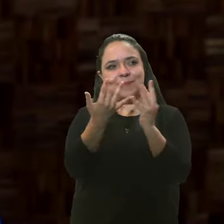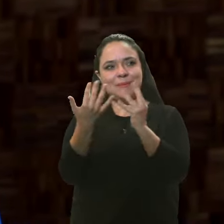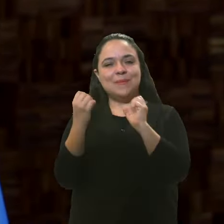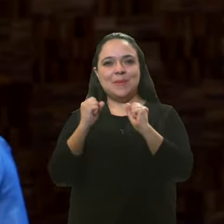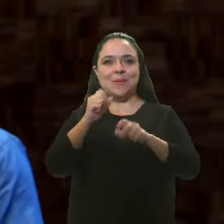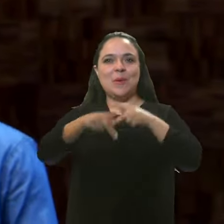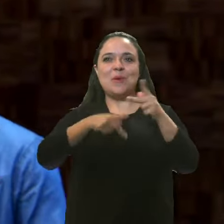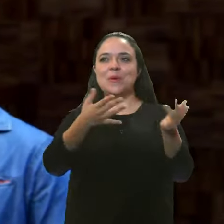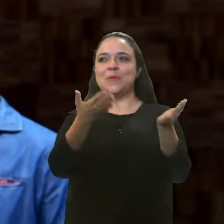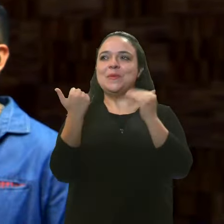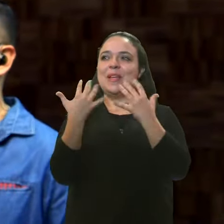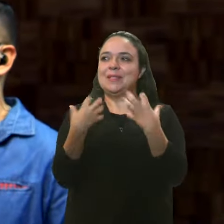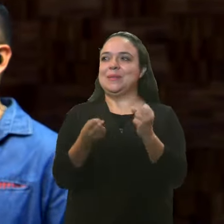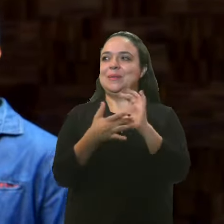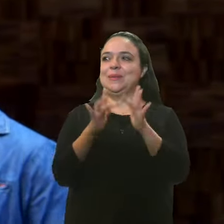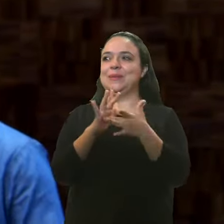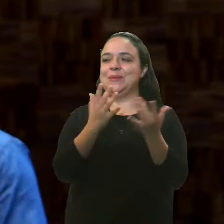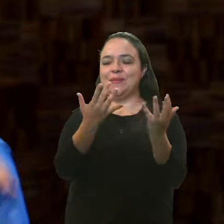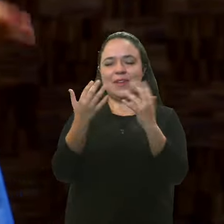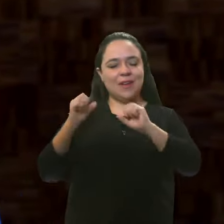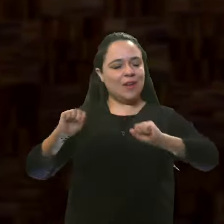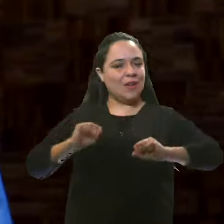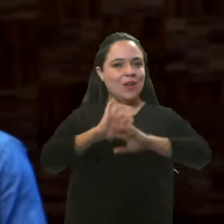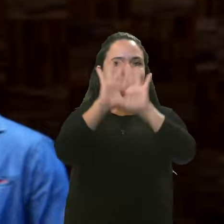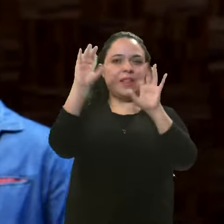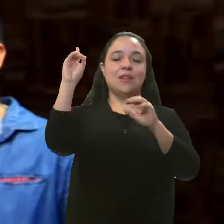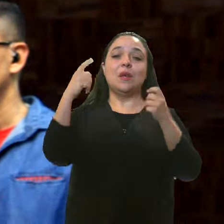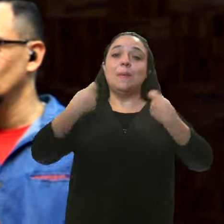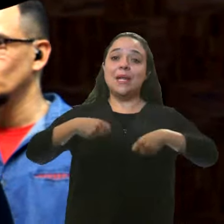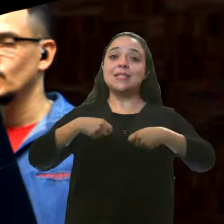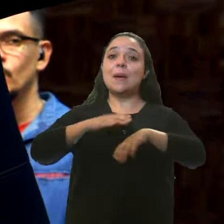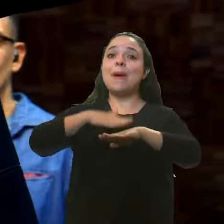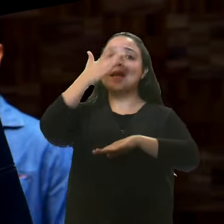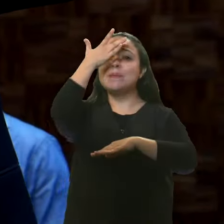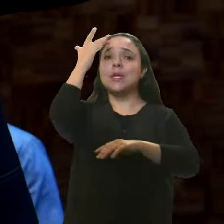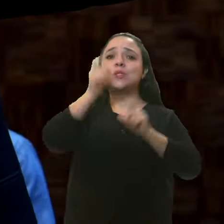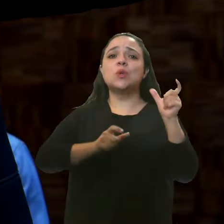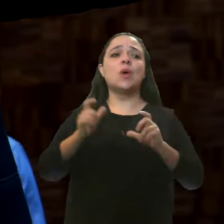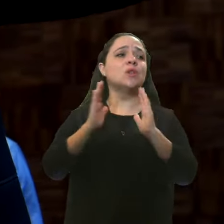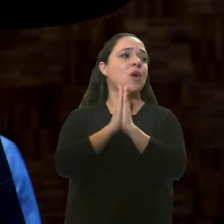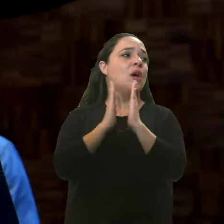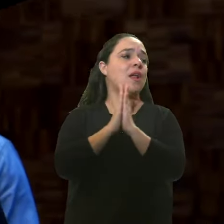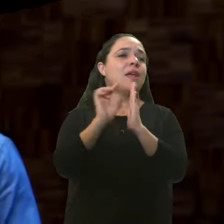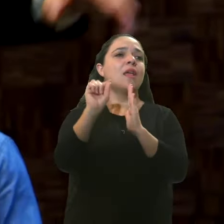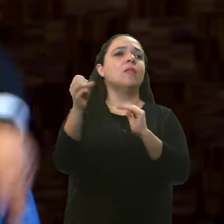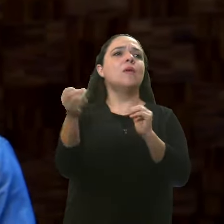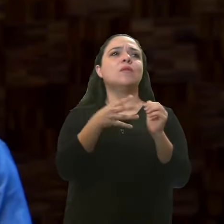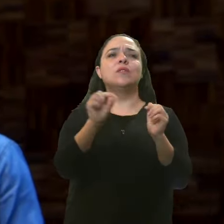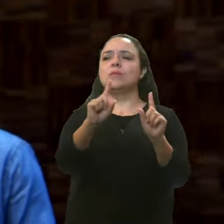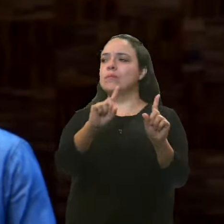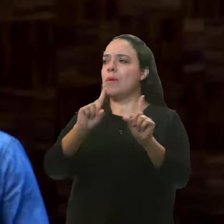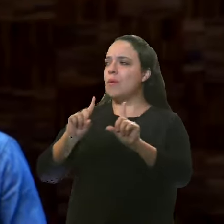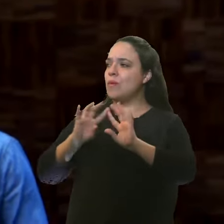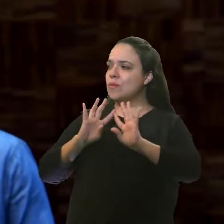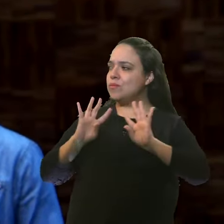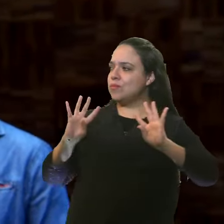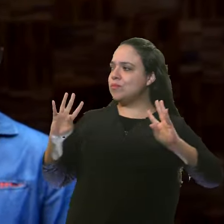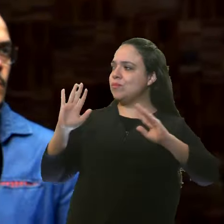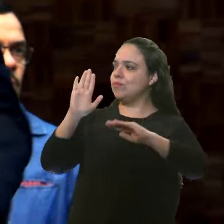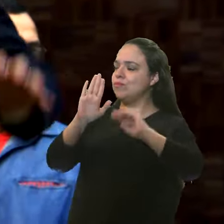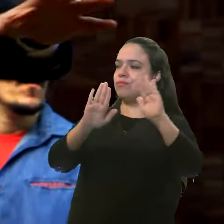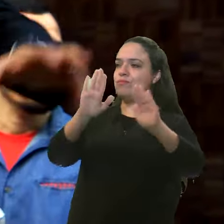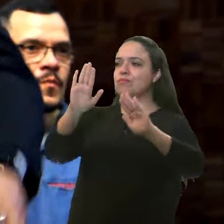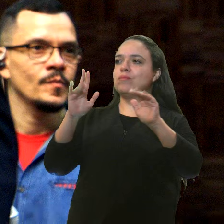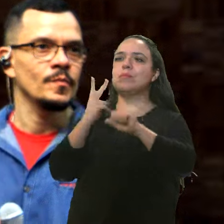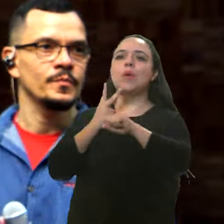venha. Glória a Deus. A gente precisa de mais gente para orar. Tem alguns irmãos que chegaram aqui, ora por eles. Vem para cá,